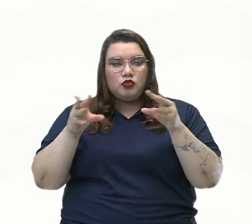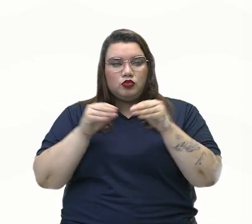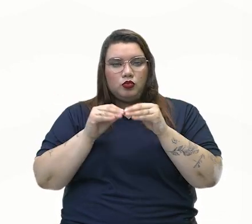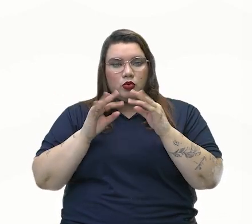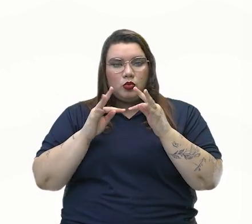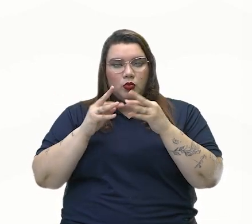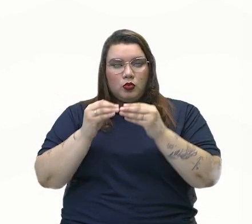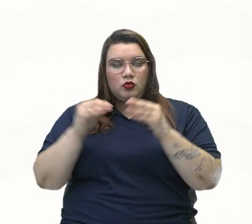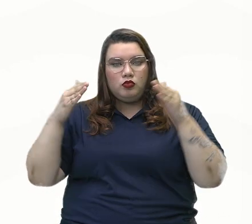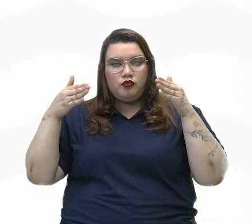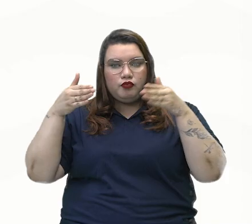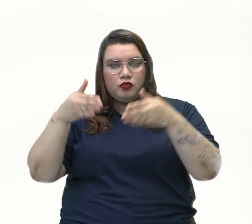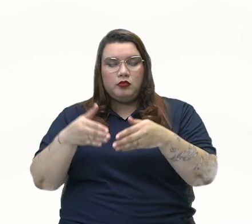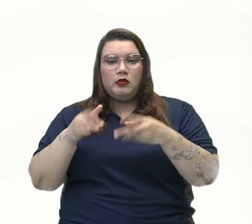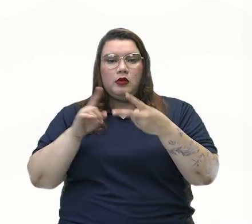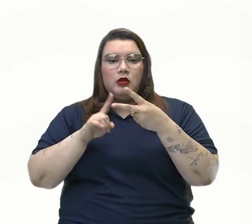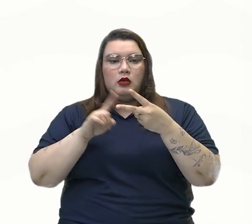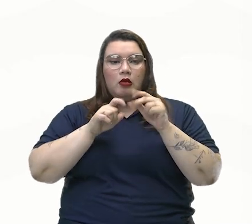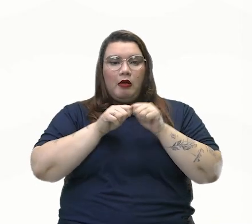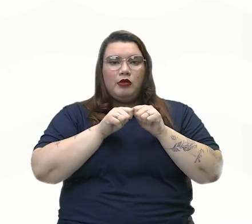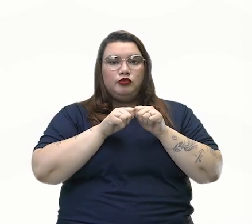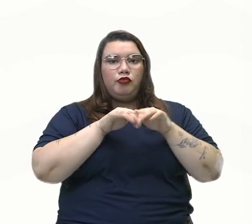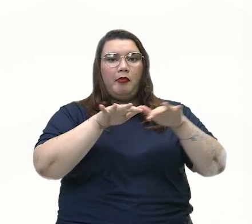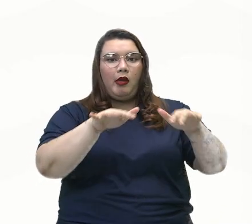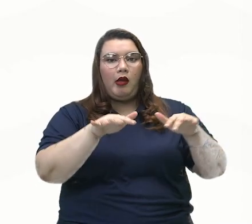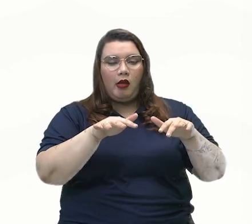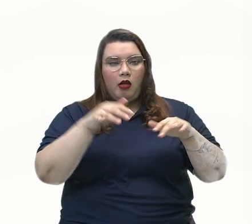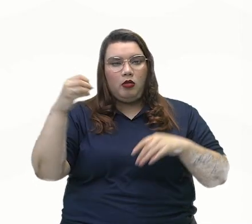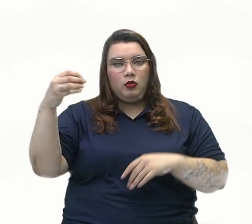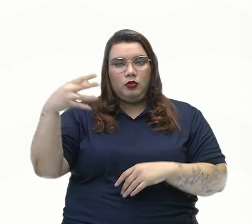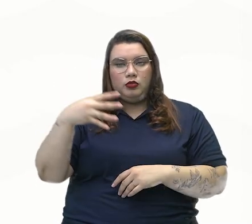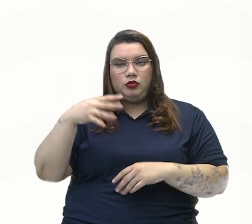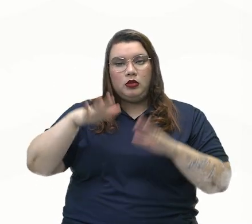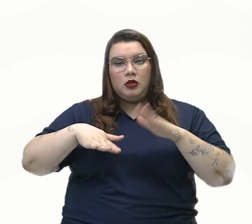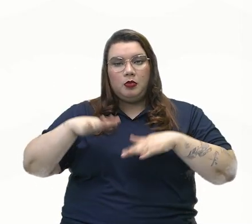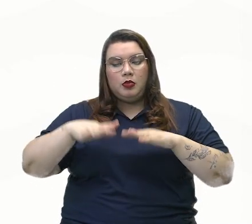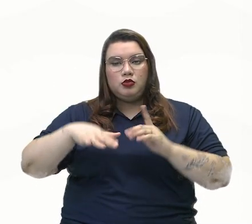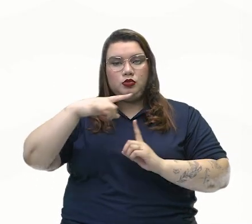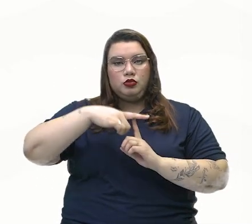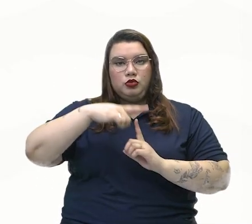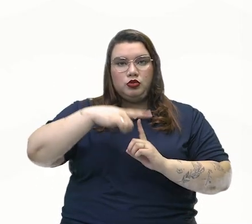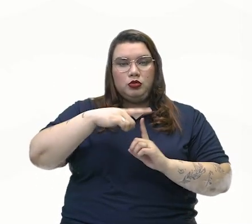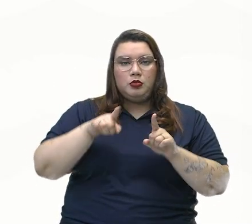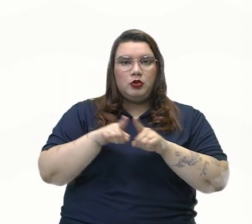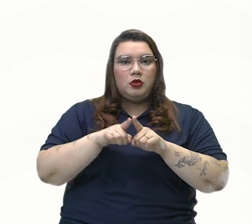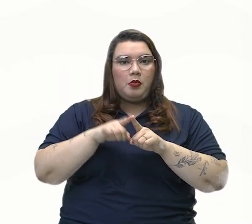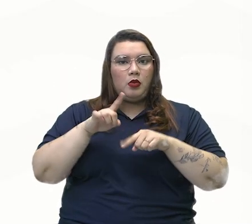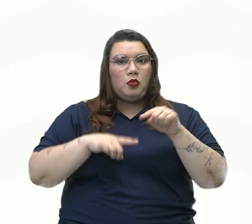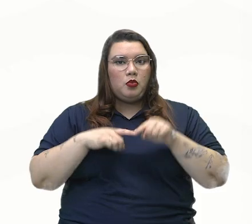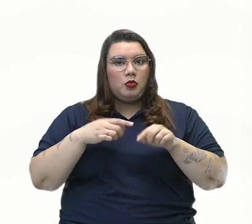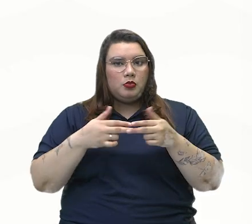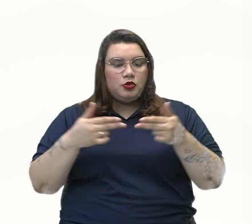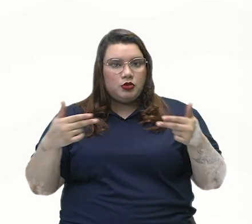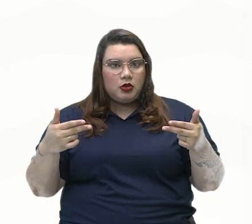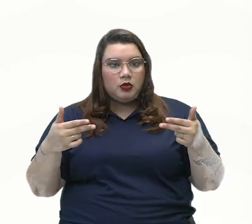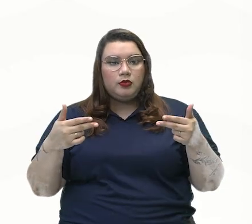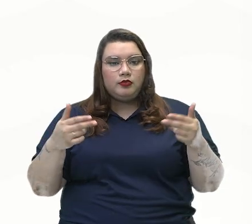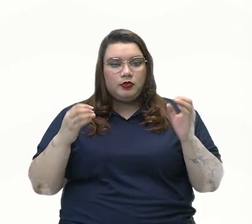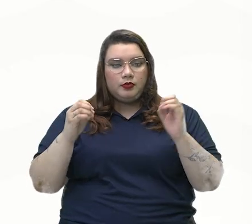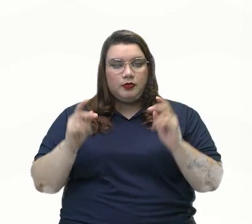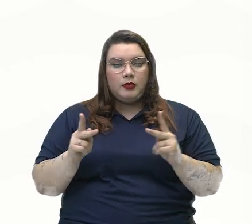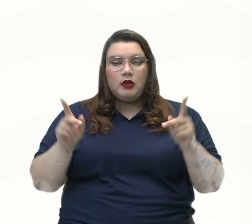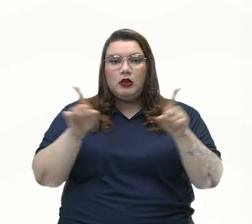que juntam os raios, e divergentes, que espalham os raios, dependendo de sua forma e do